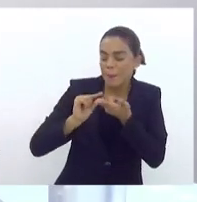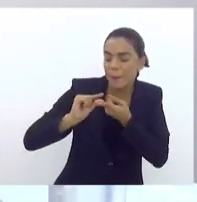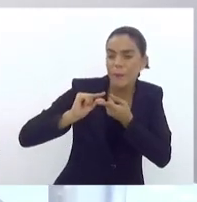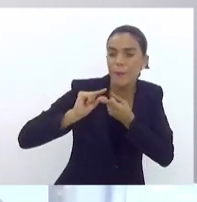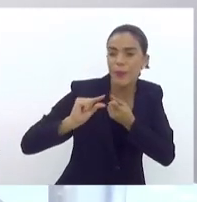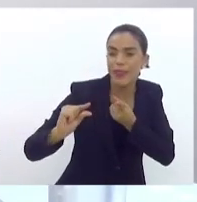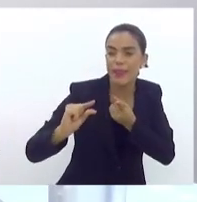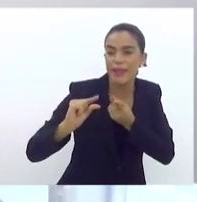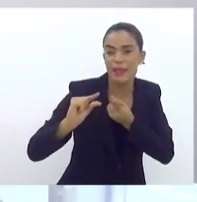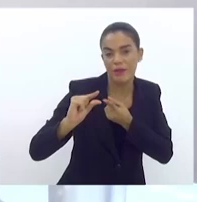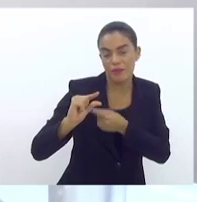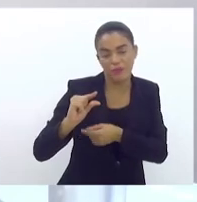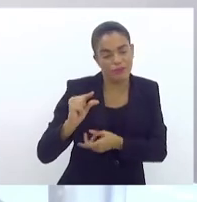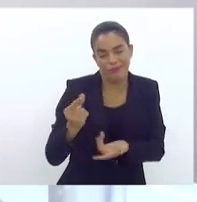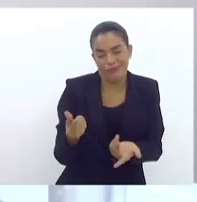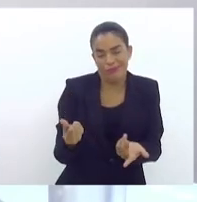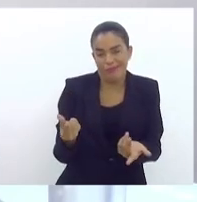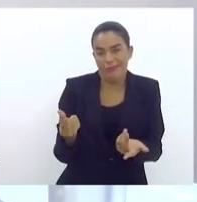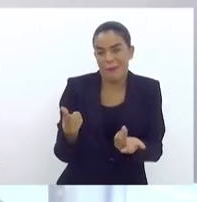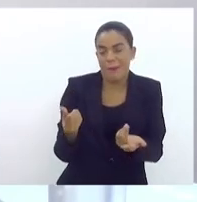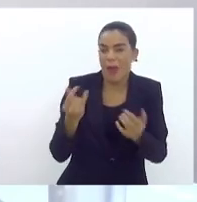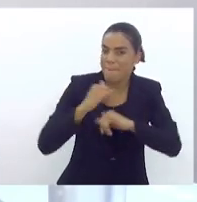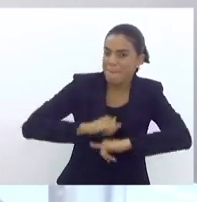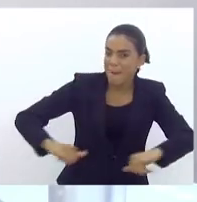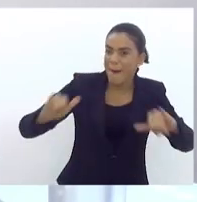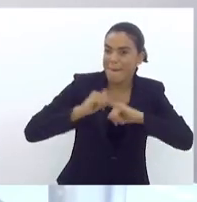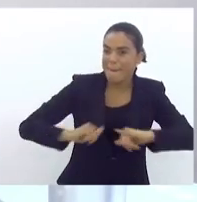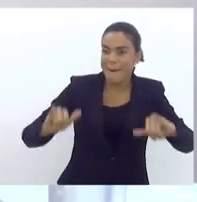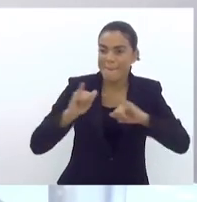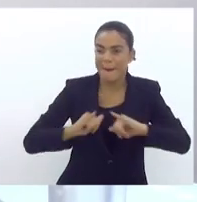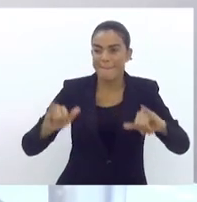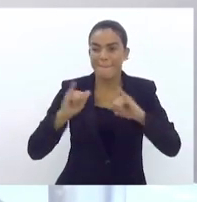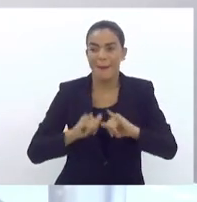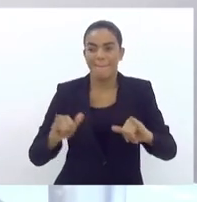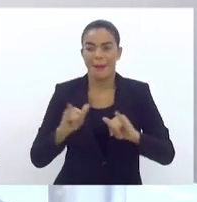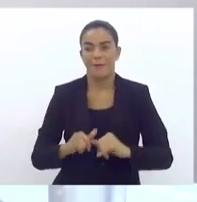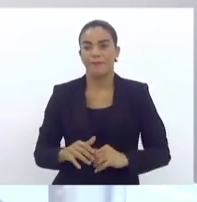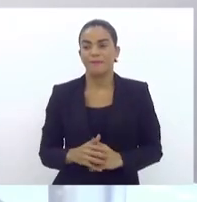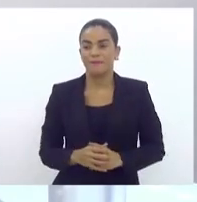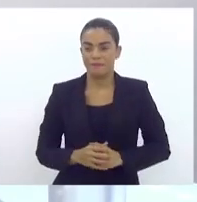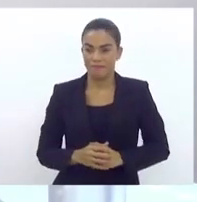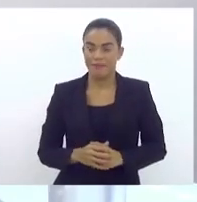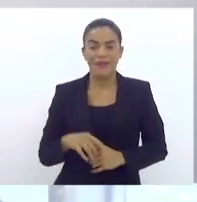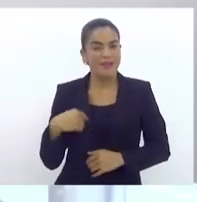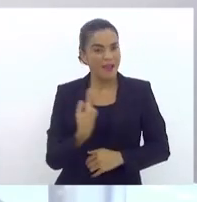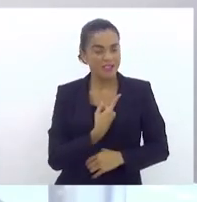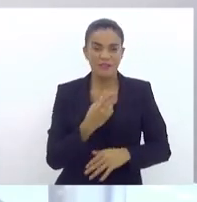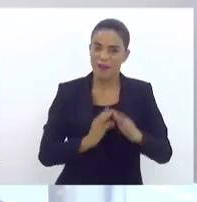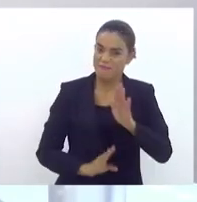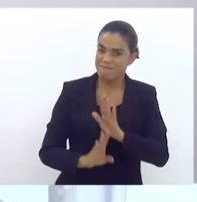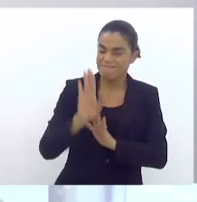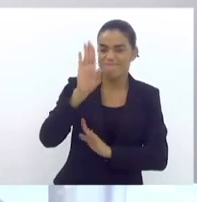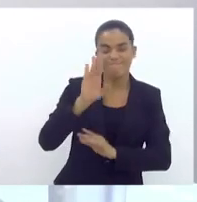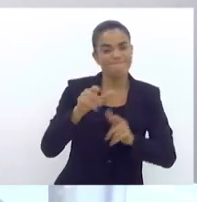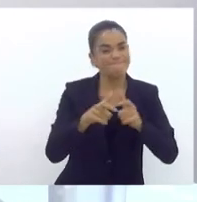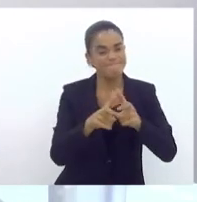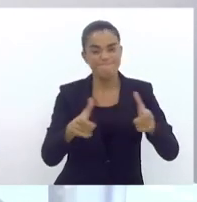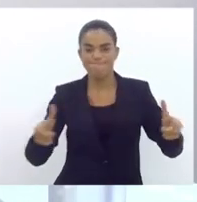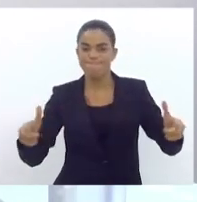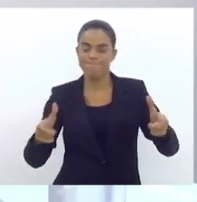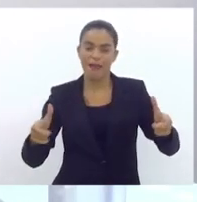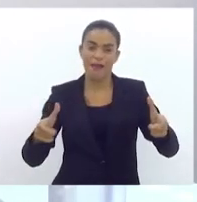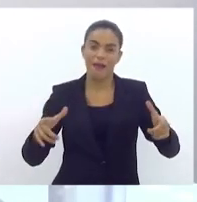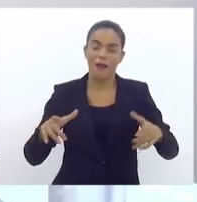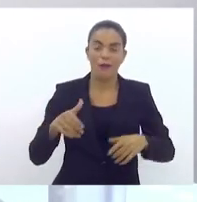mas será uma linha no orçamento daquele daquele custeio que vai trazer o impacto imenso e a gente vai alcançar uma massa muito